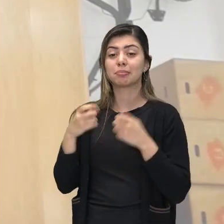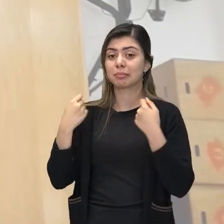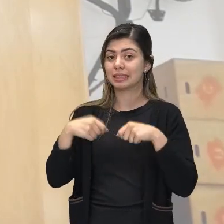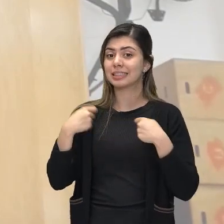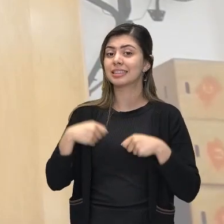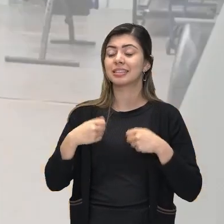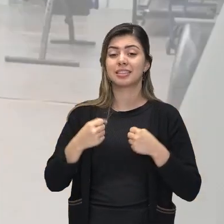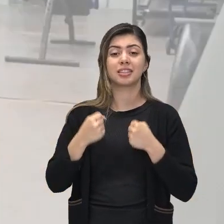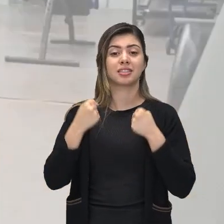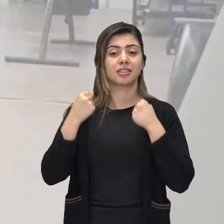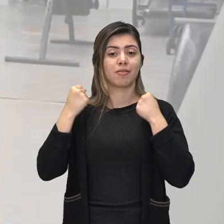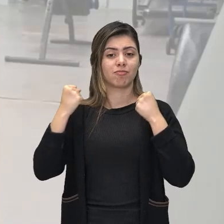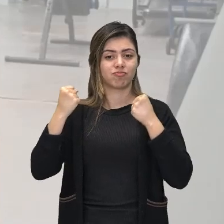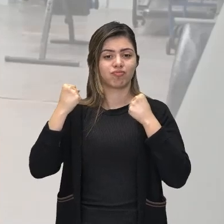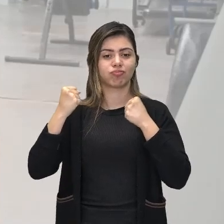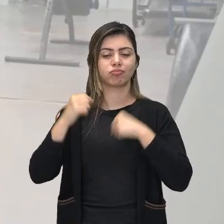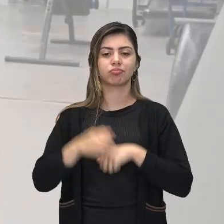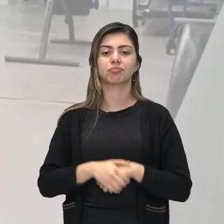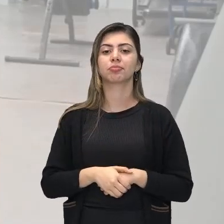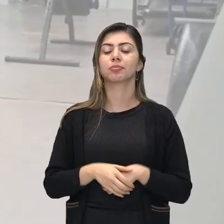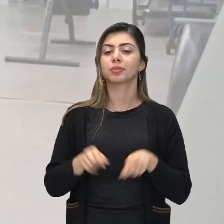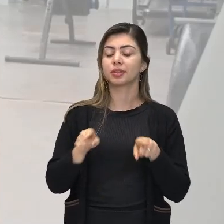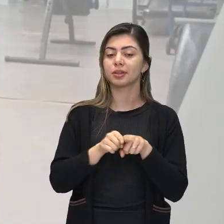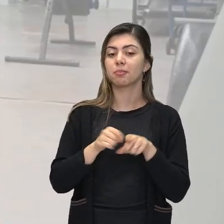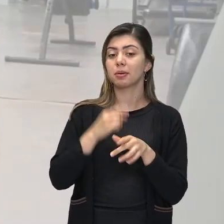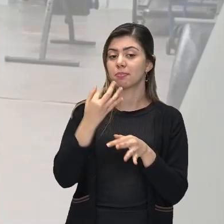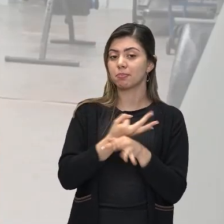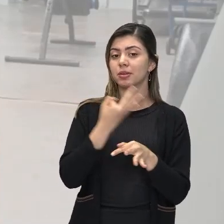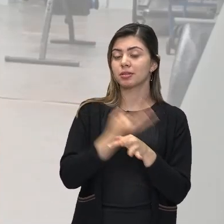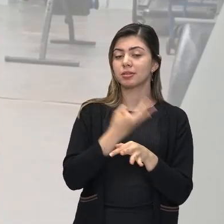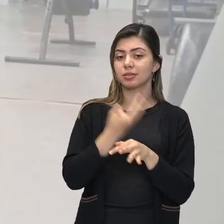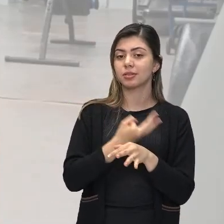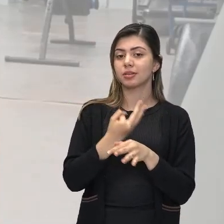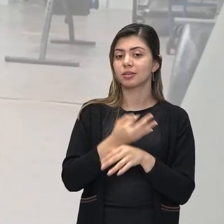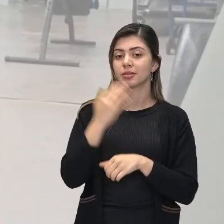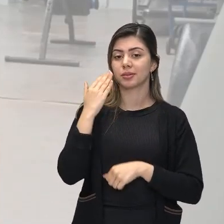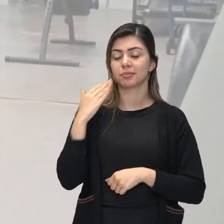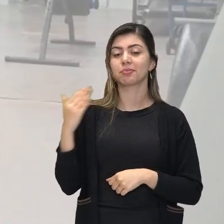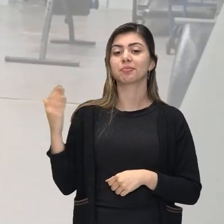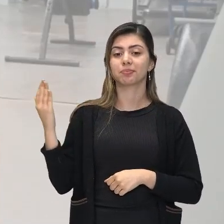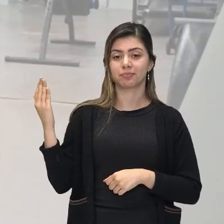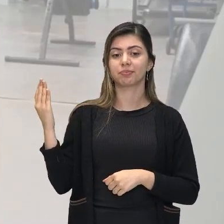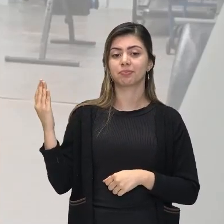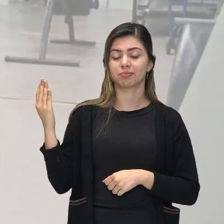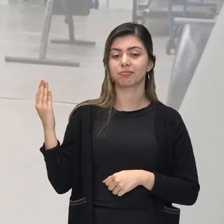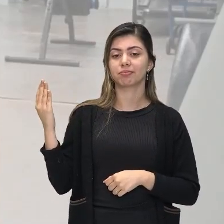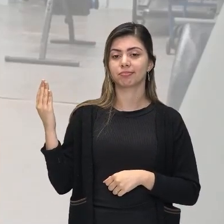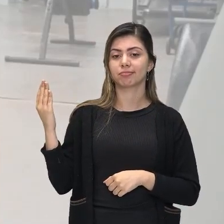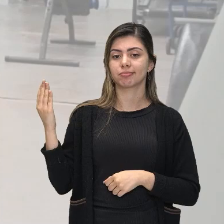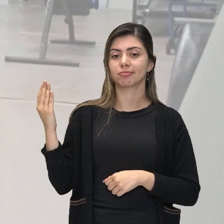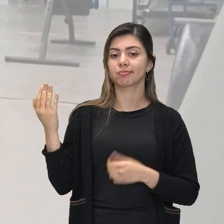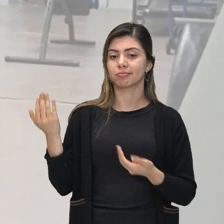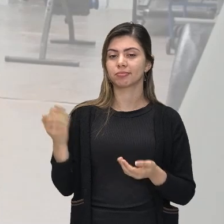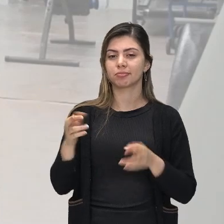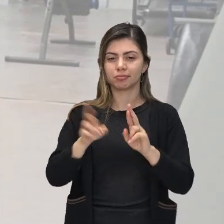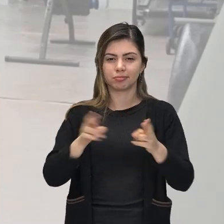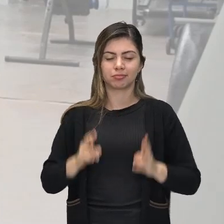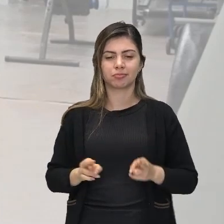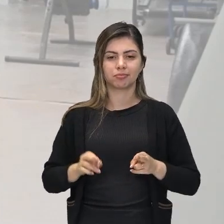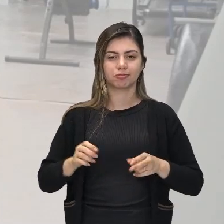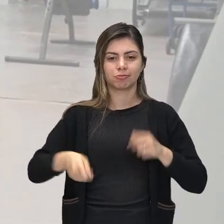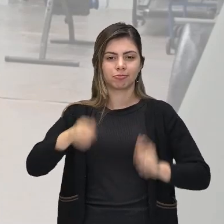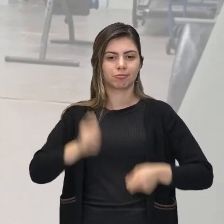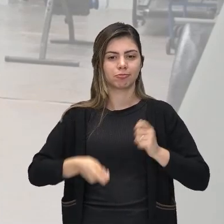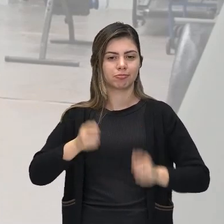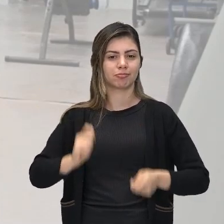para executar essa ação e resistência também cardiorrespiratória. Temos o exemplo do treinos de crossfit, né,